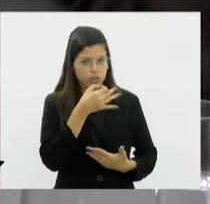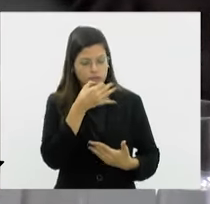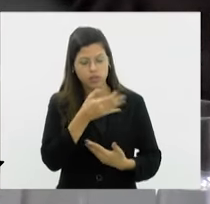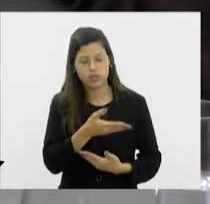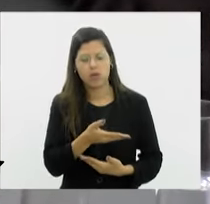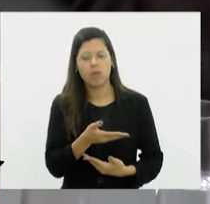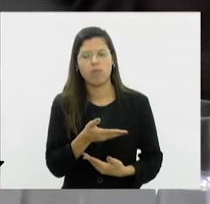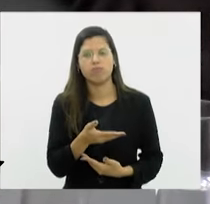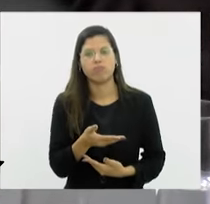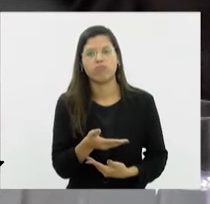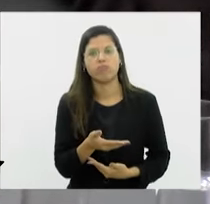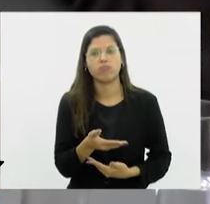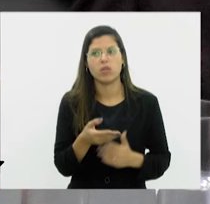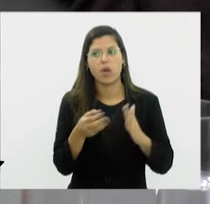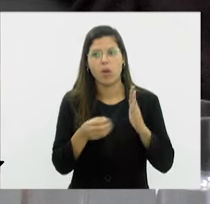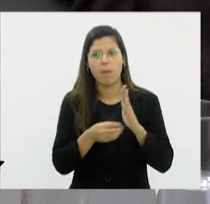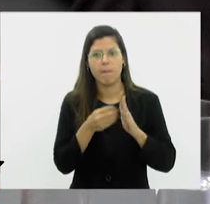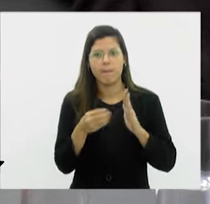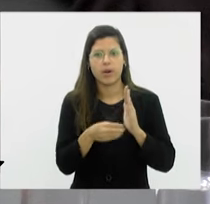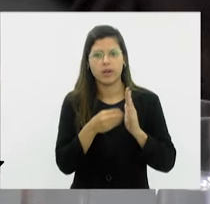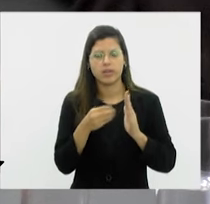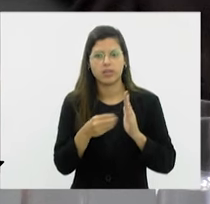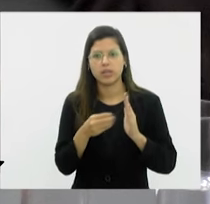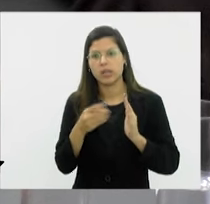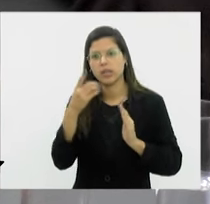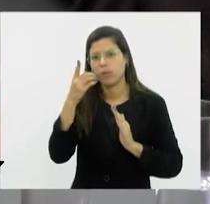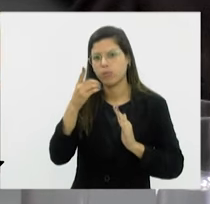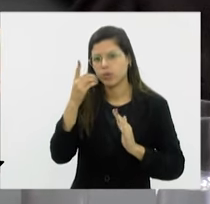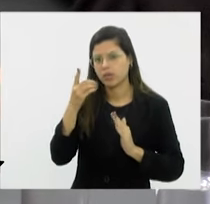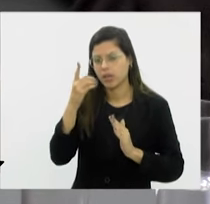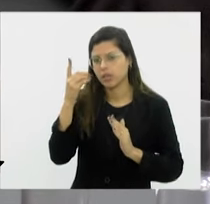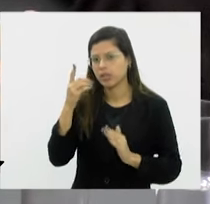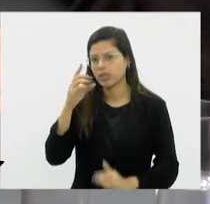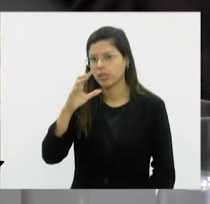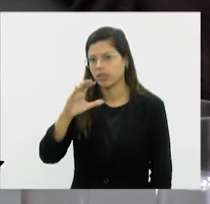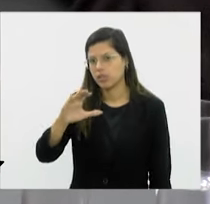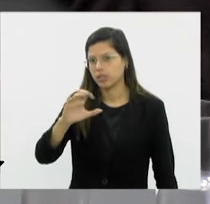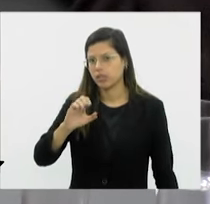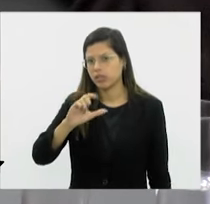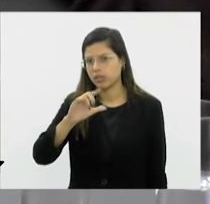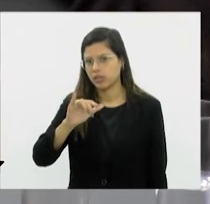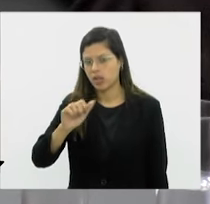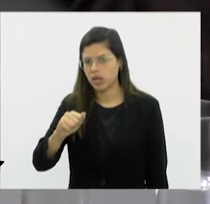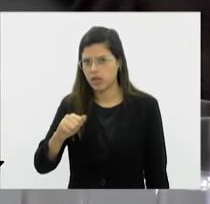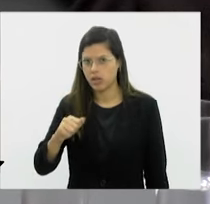o parecer da deputada Célia, se a gente podia construir